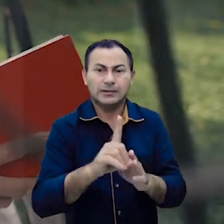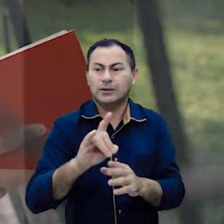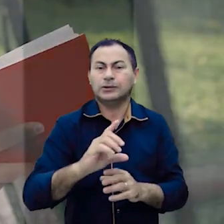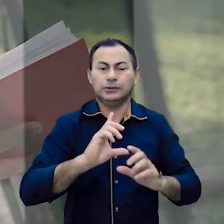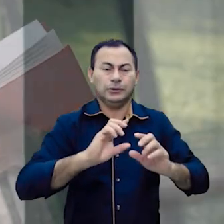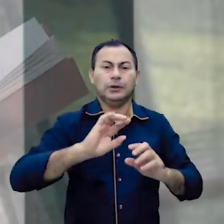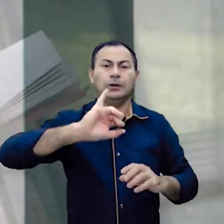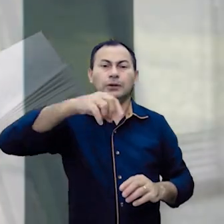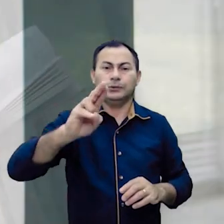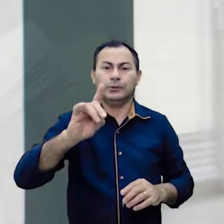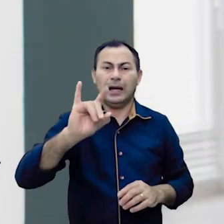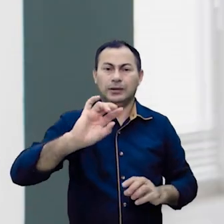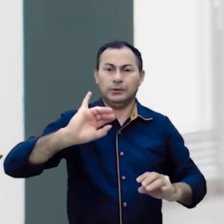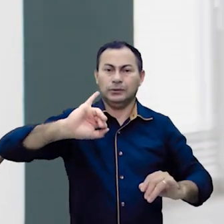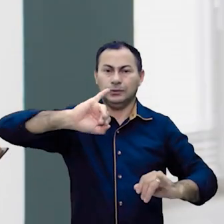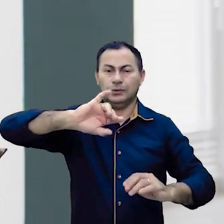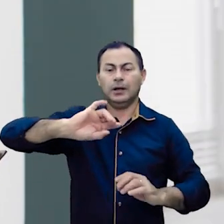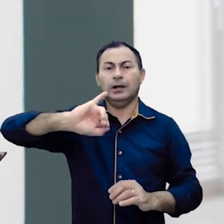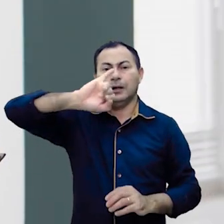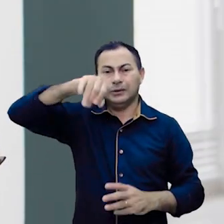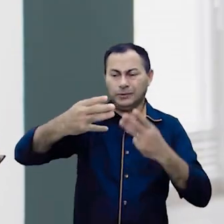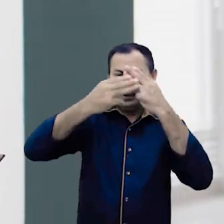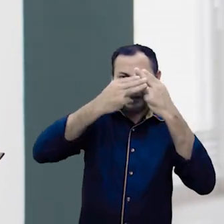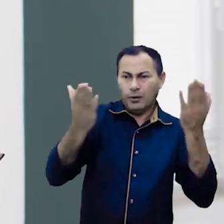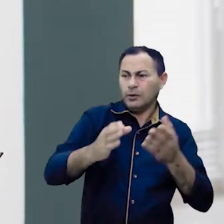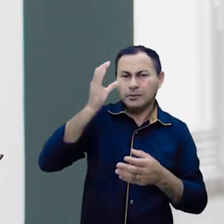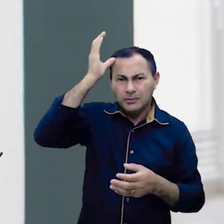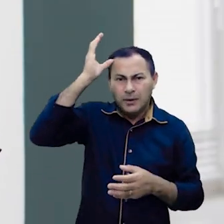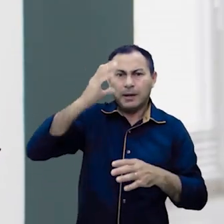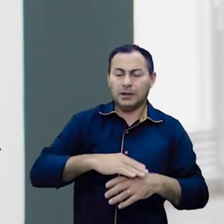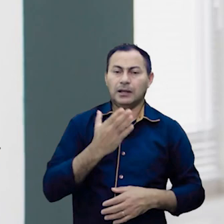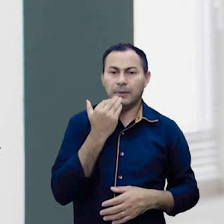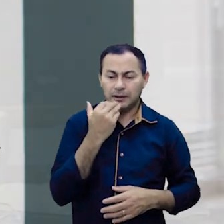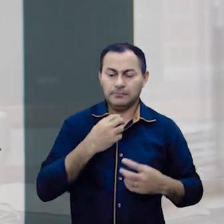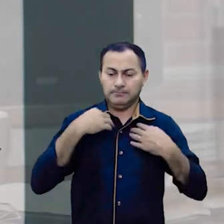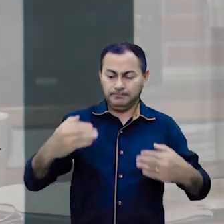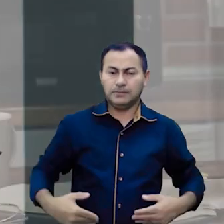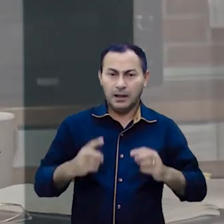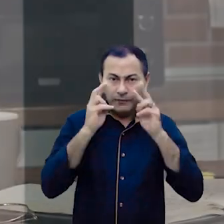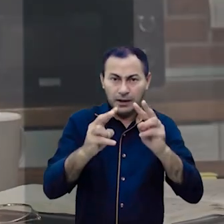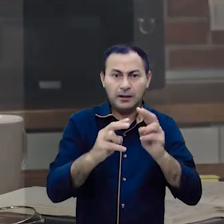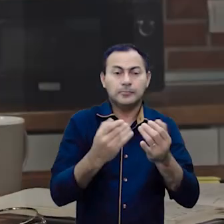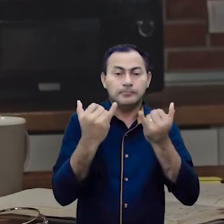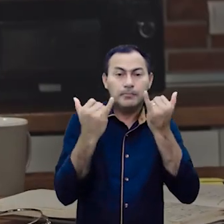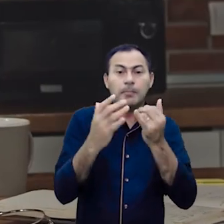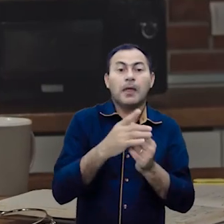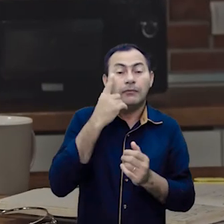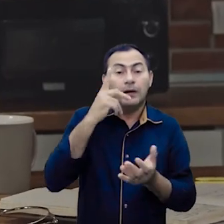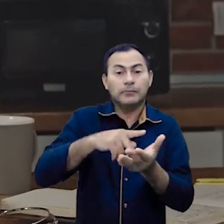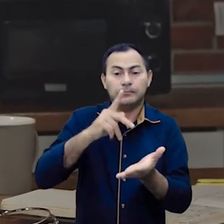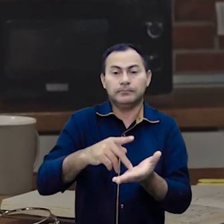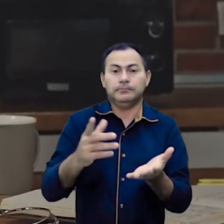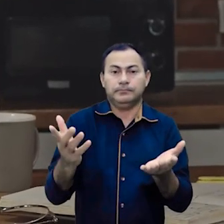dietéticas nos dias de hoje as pessoas estão mais conscientes sobre nutrição e se você observar esta